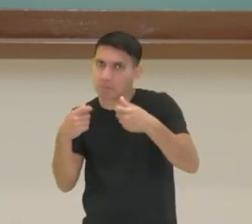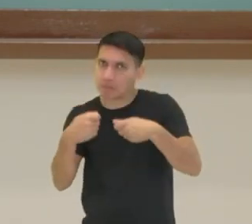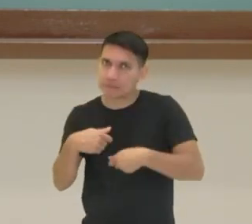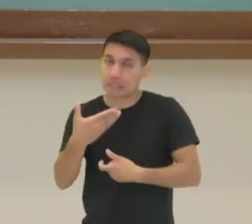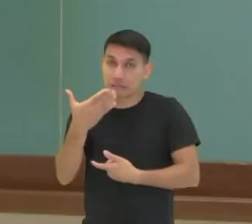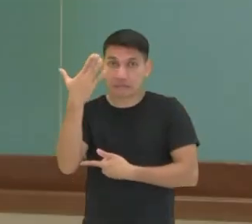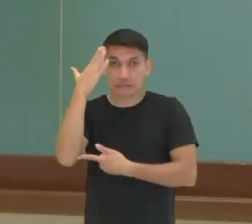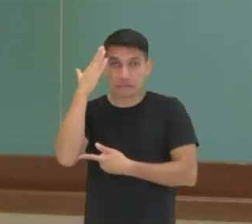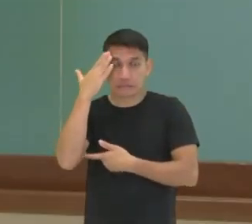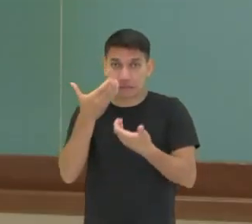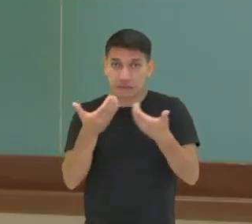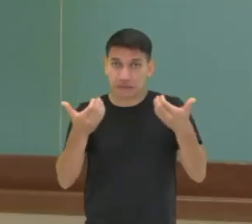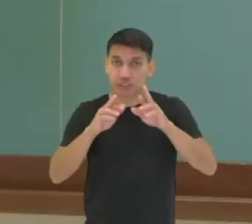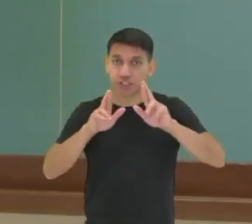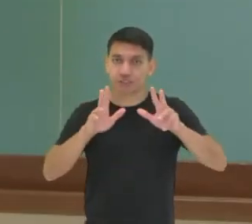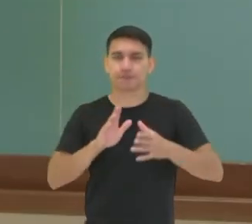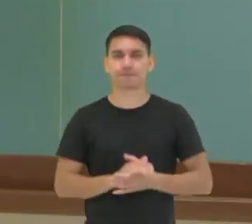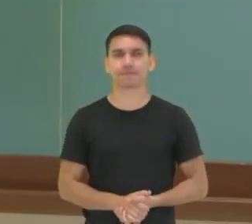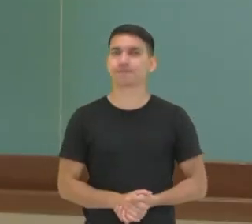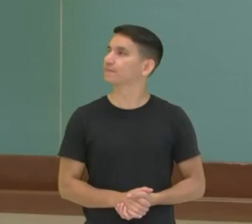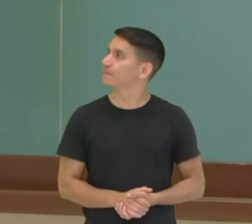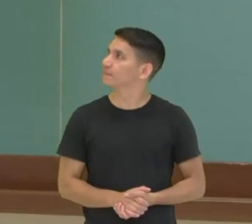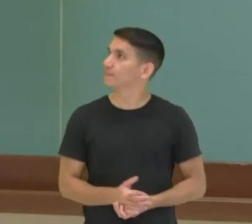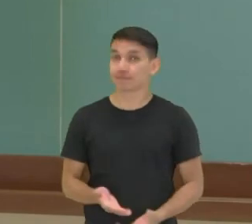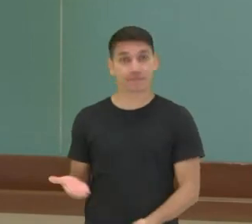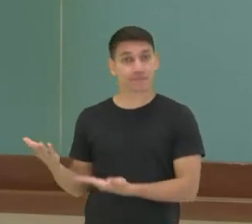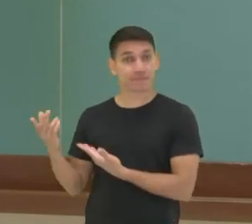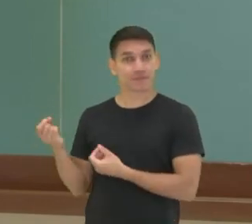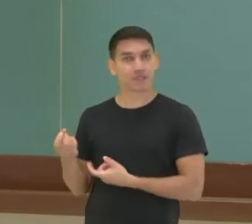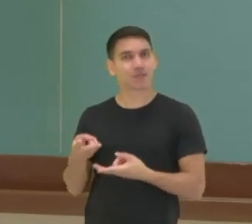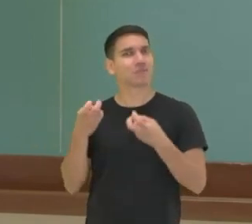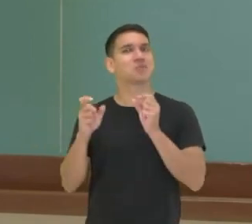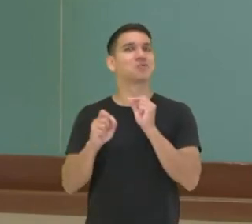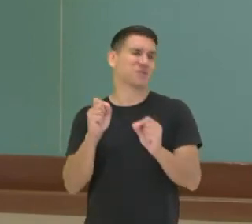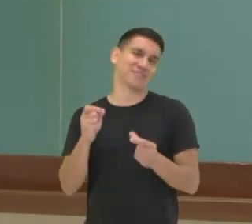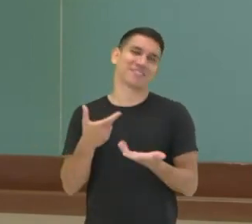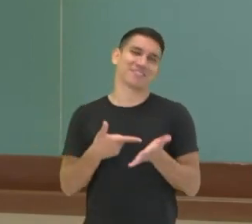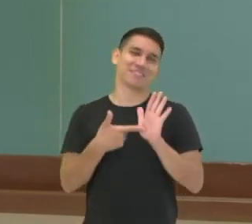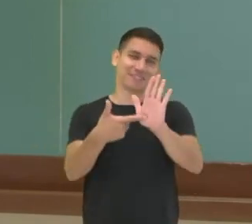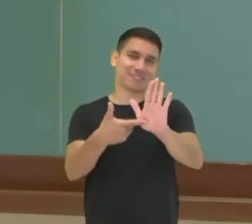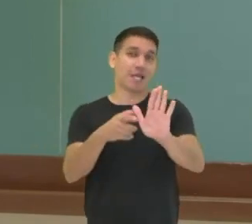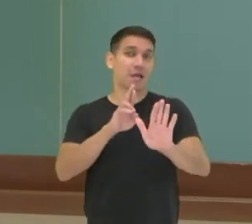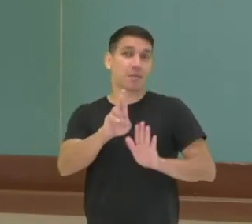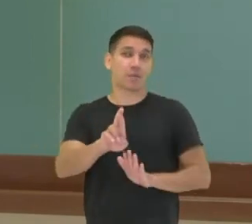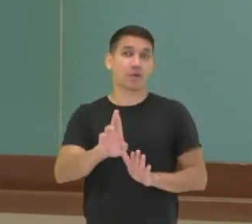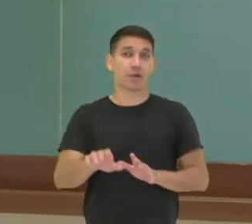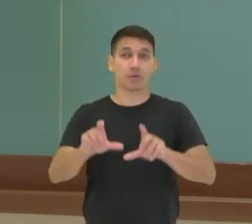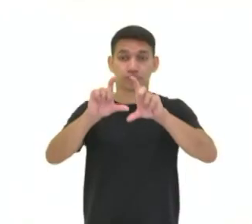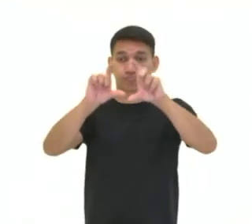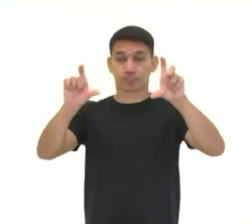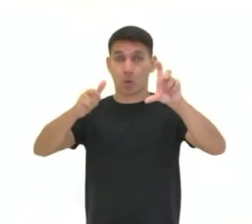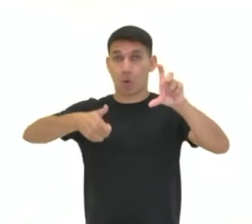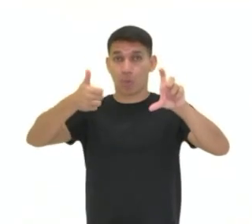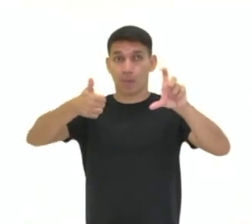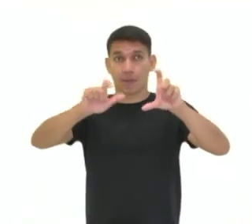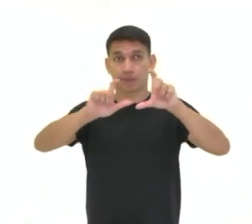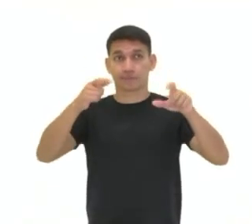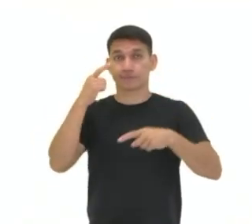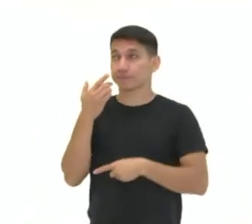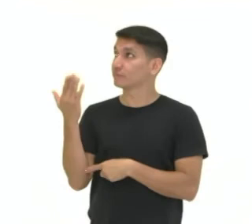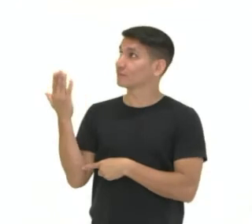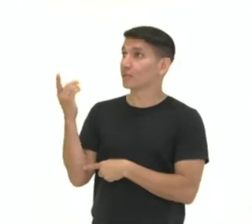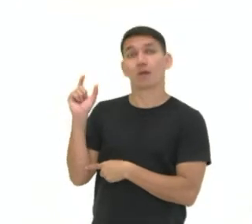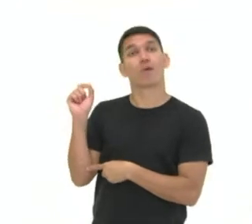isso, beleza? Vamos lá então. Observe aqui comigo. Olha lá. Então, o primeiro trecho aqui, ó, observem